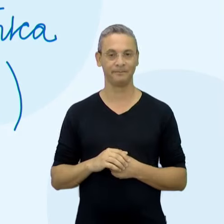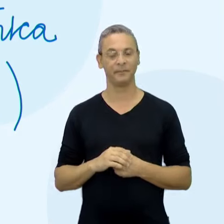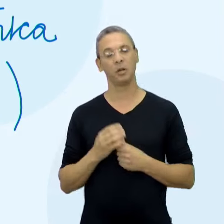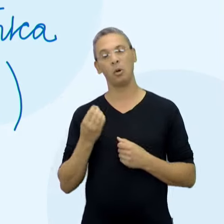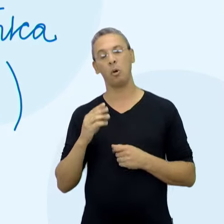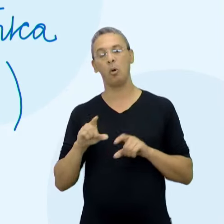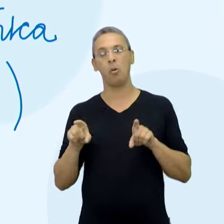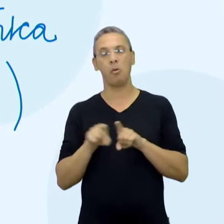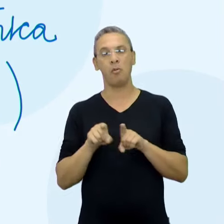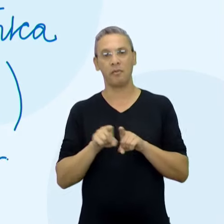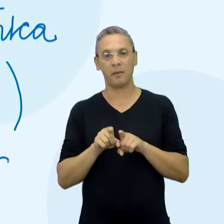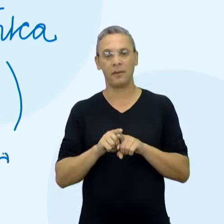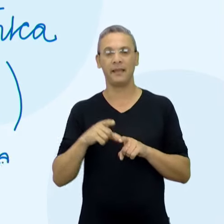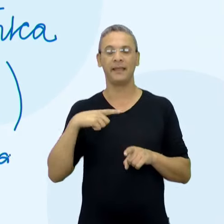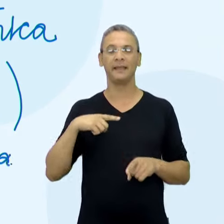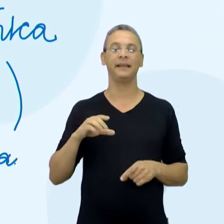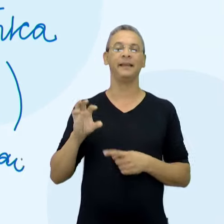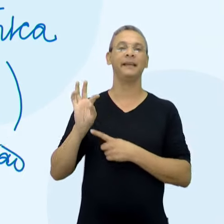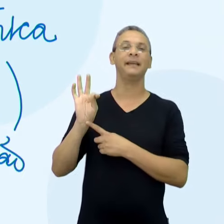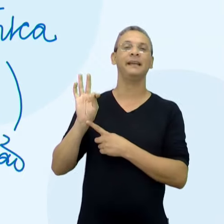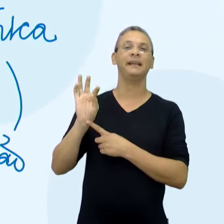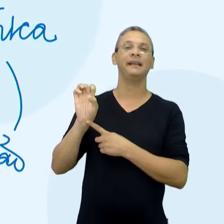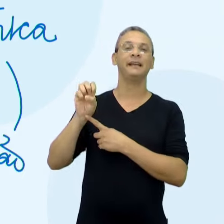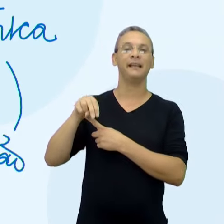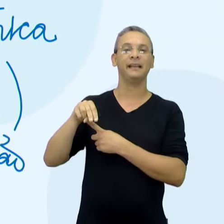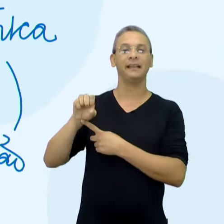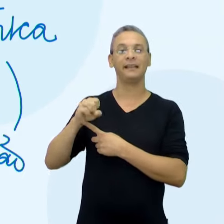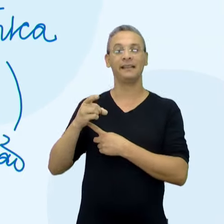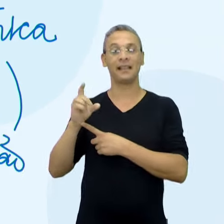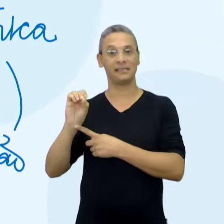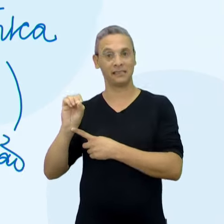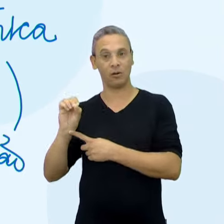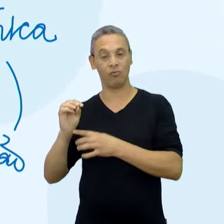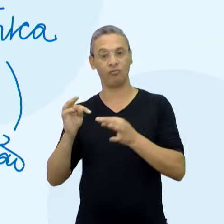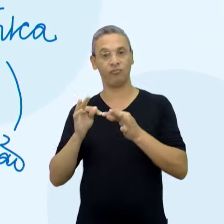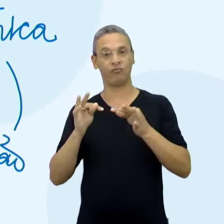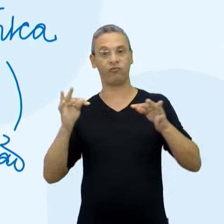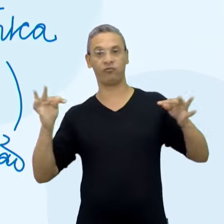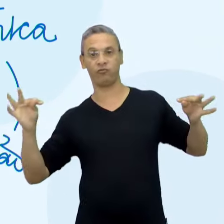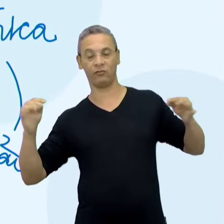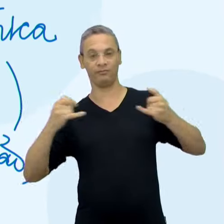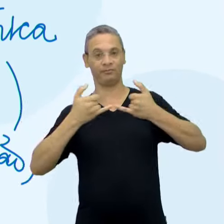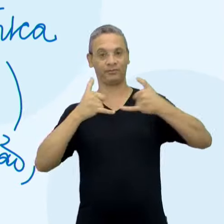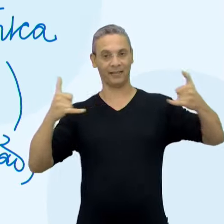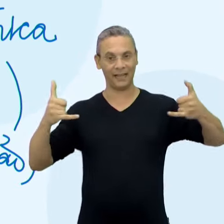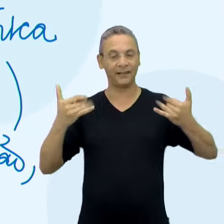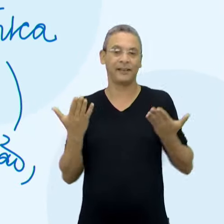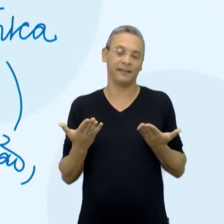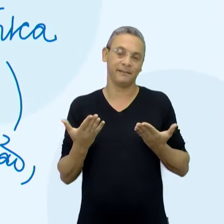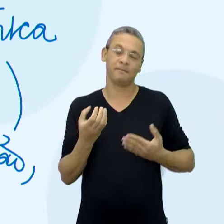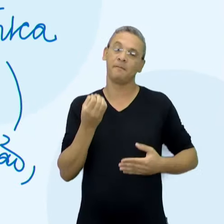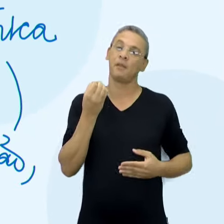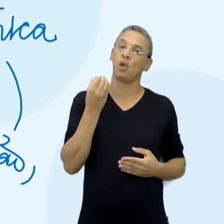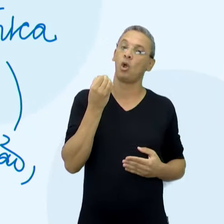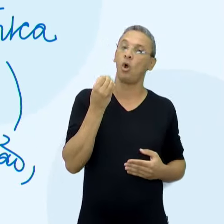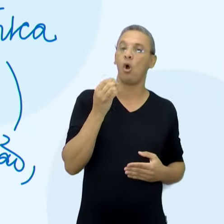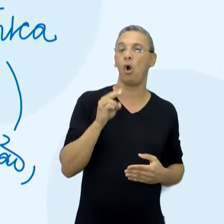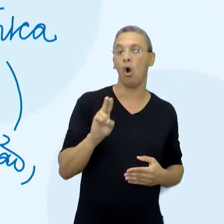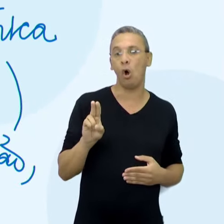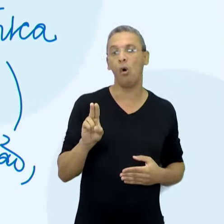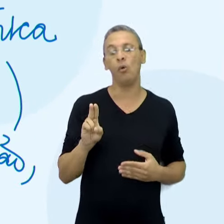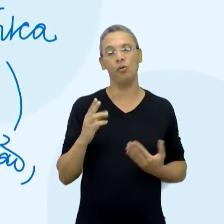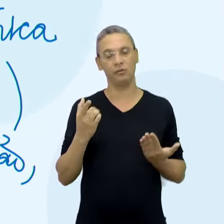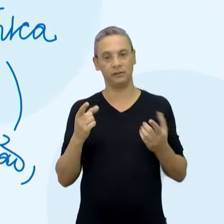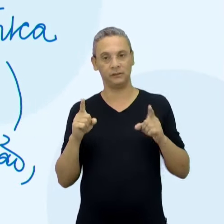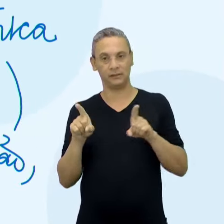seria tensão elétrica, né? Tensão elétrica, ou o